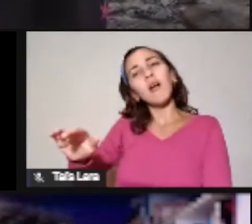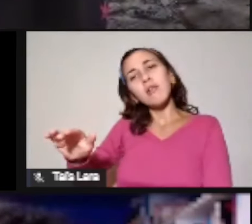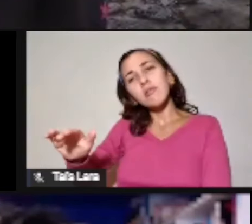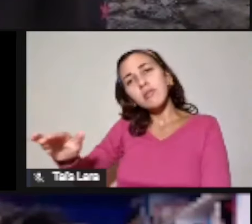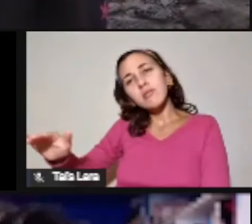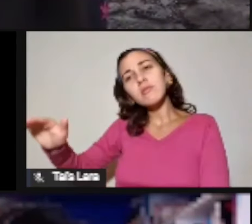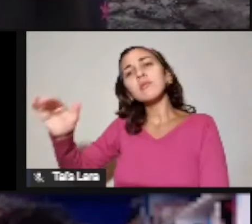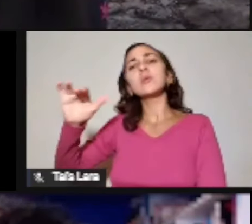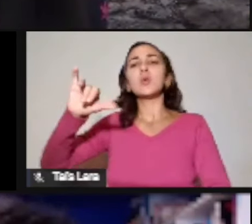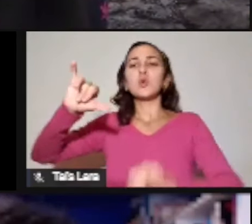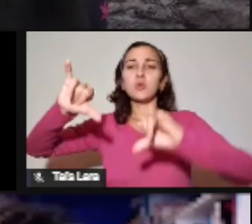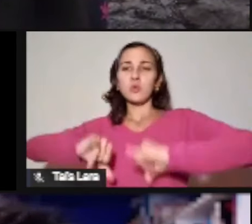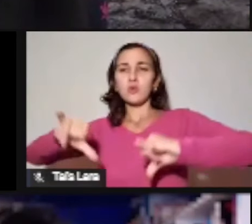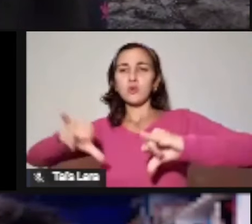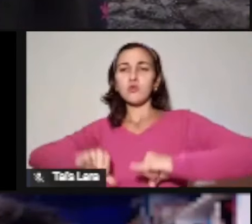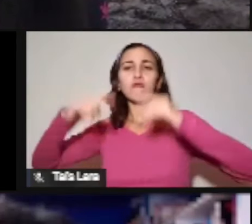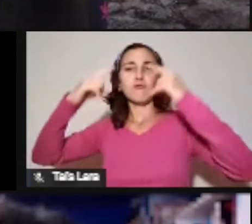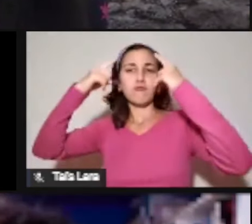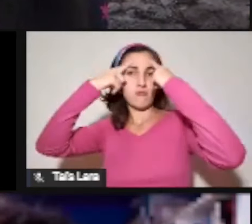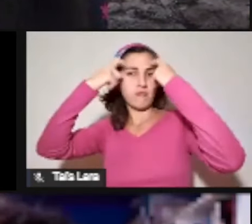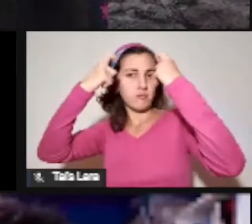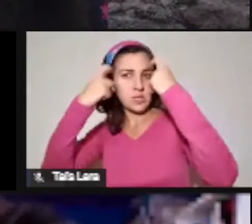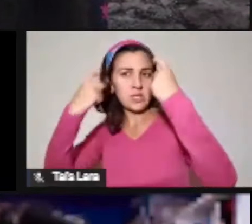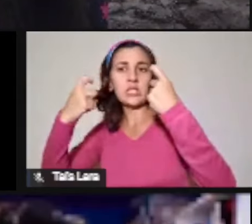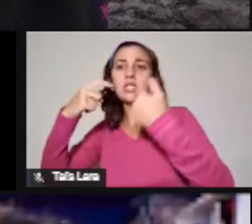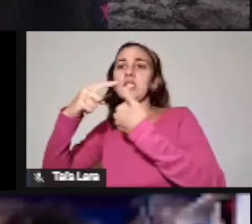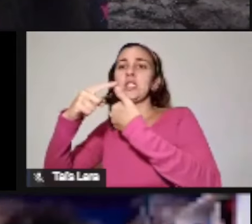sofre qualquer tipo de violência, mesmo que seja